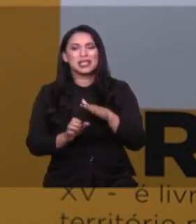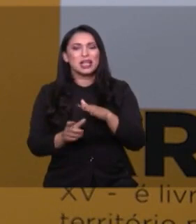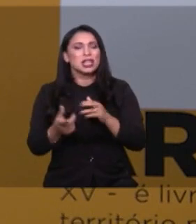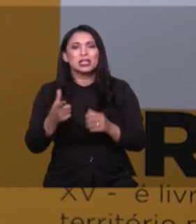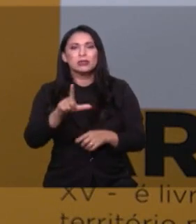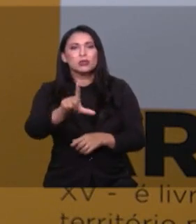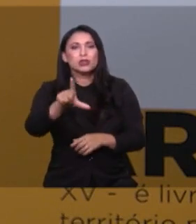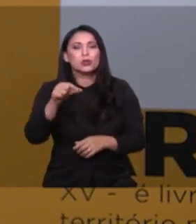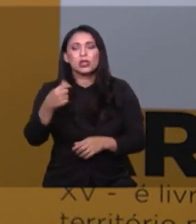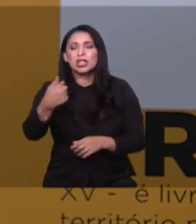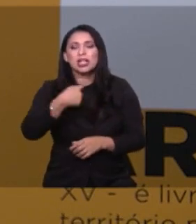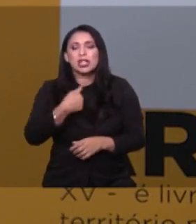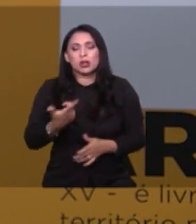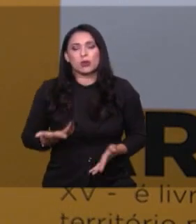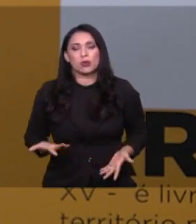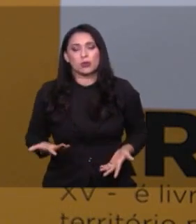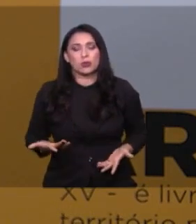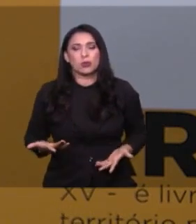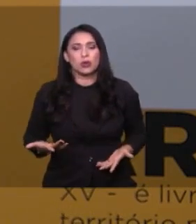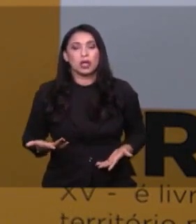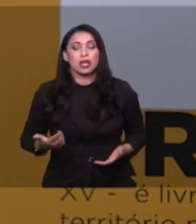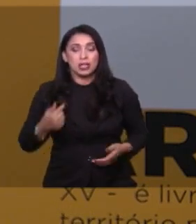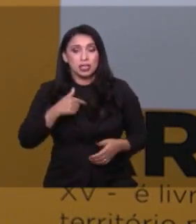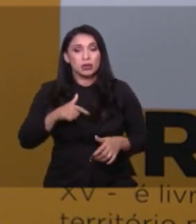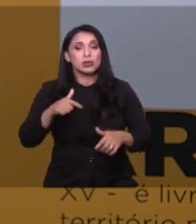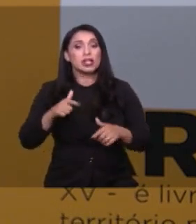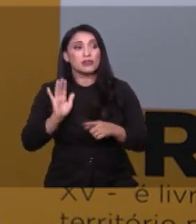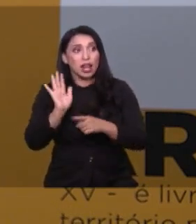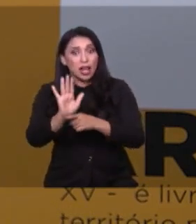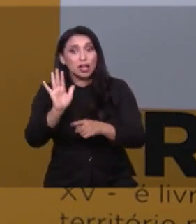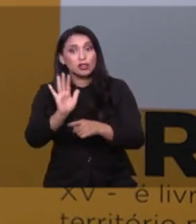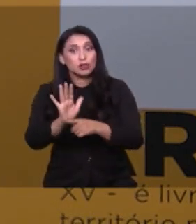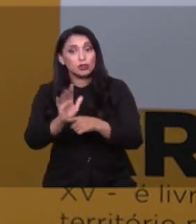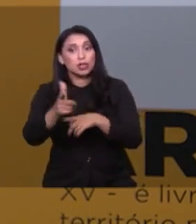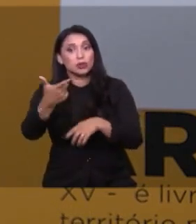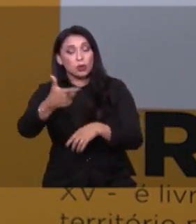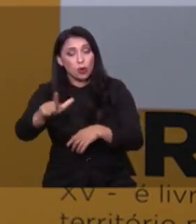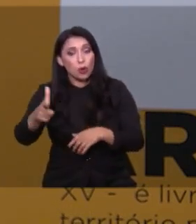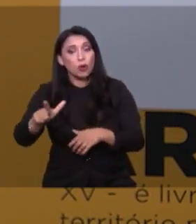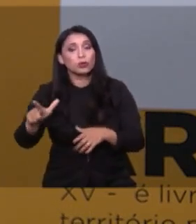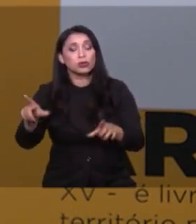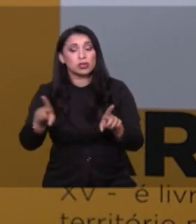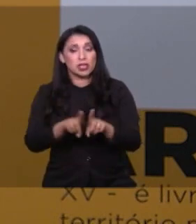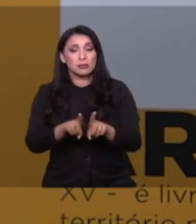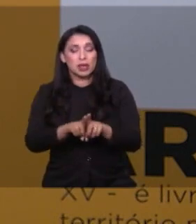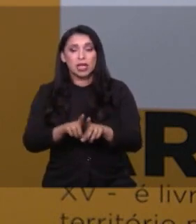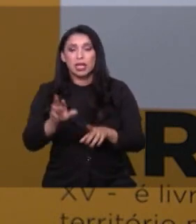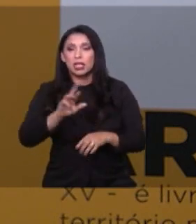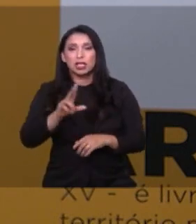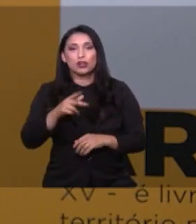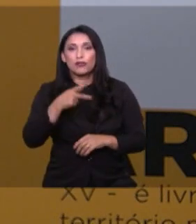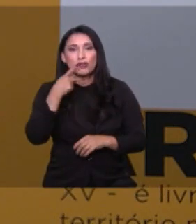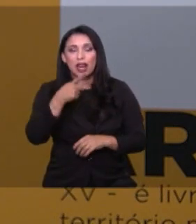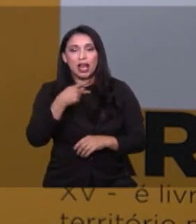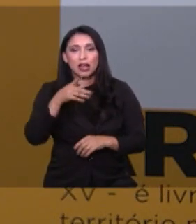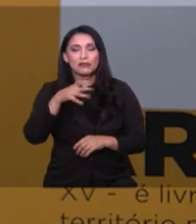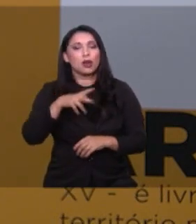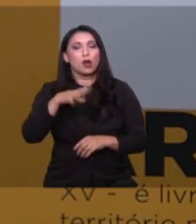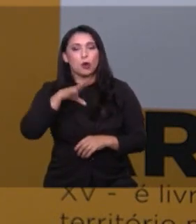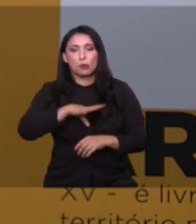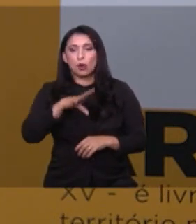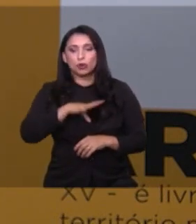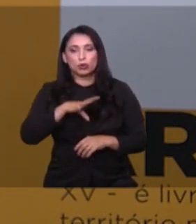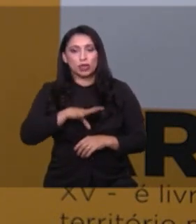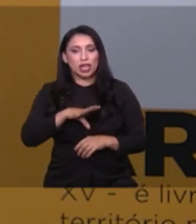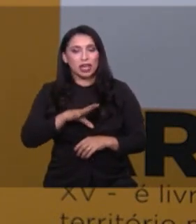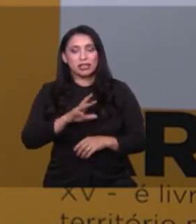pode oferecer? E eu estava lá ajudando outros refugiados que não falavam português, eu estava lá ajudando